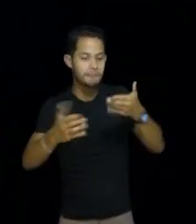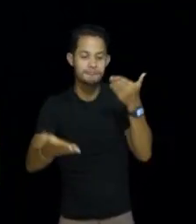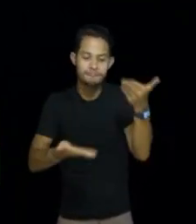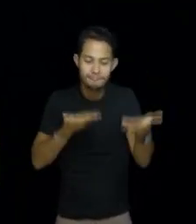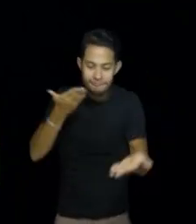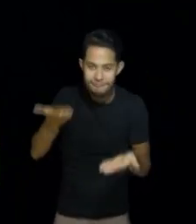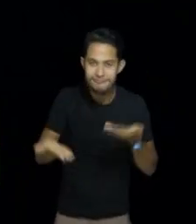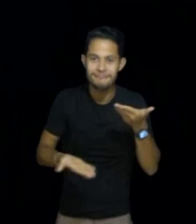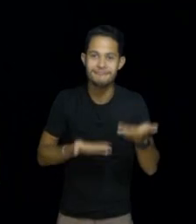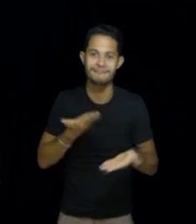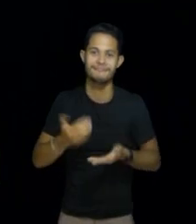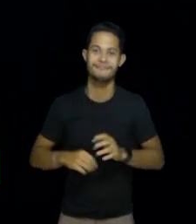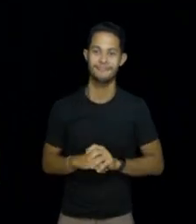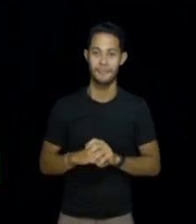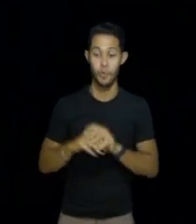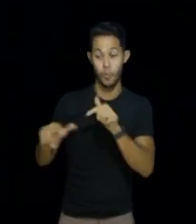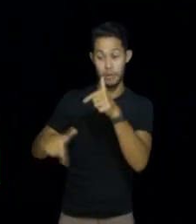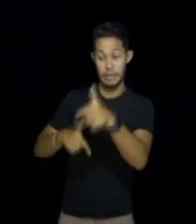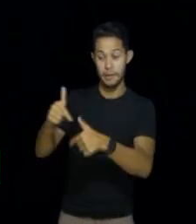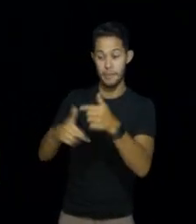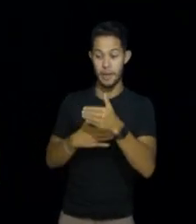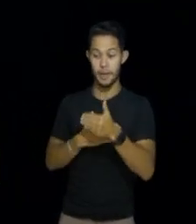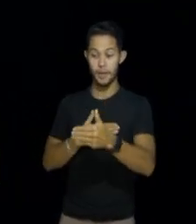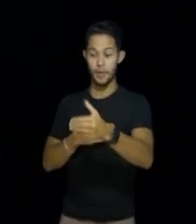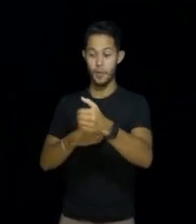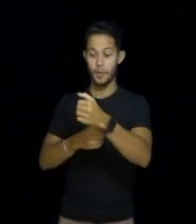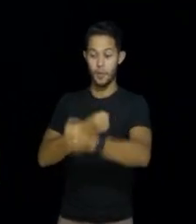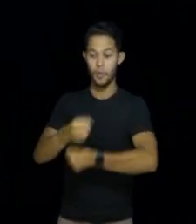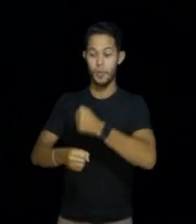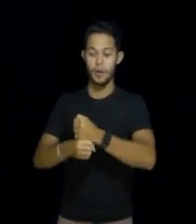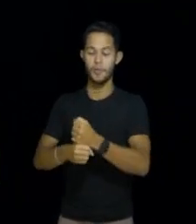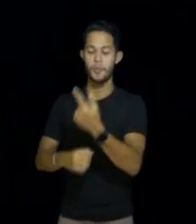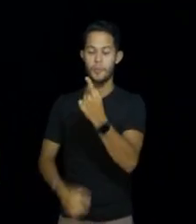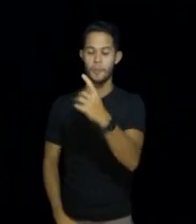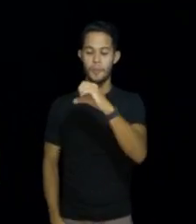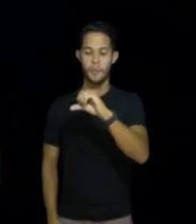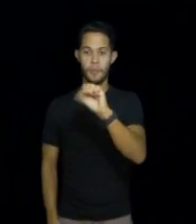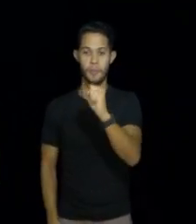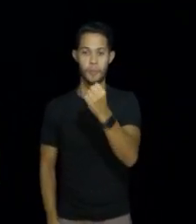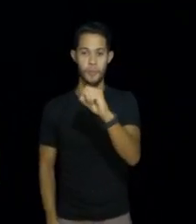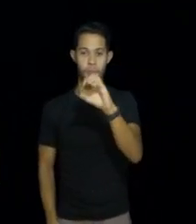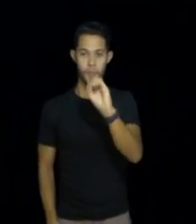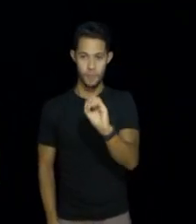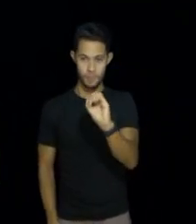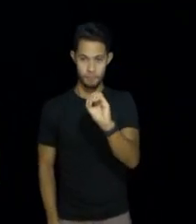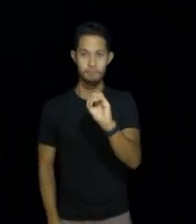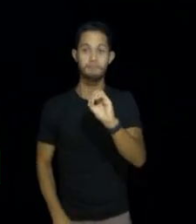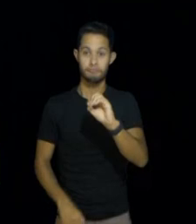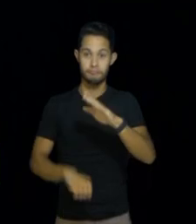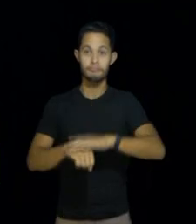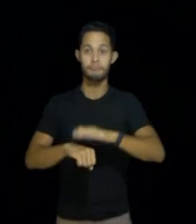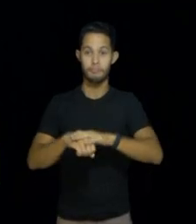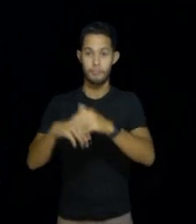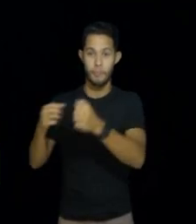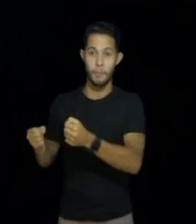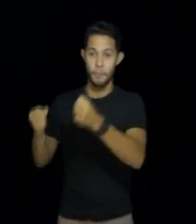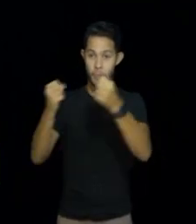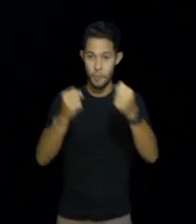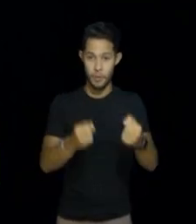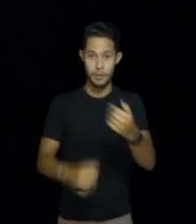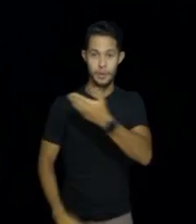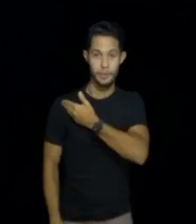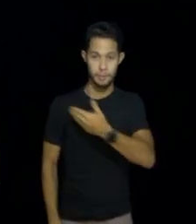turismo de Pomerode começou na década de 1980, com iniciativas do poder público. E decolou quando a